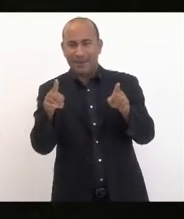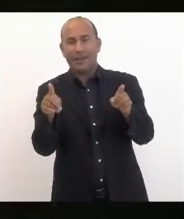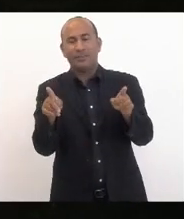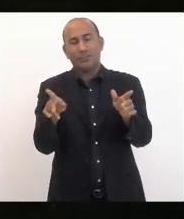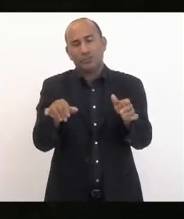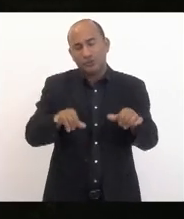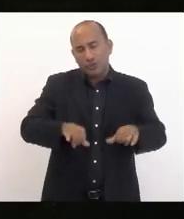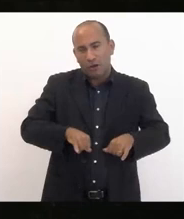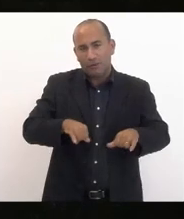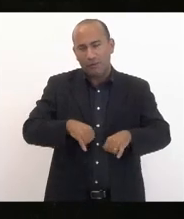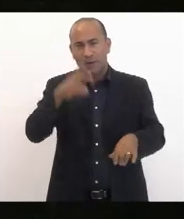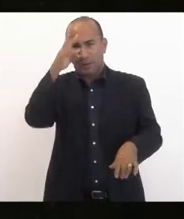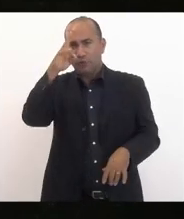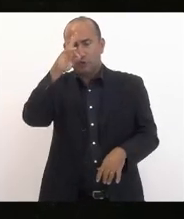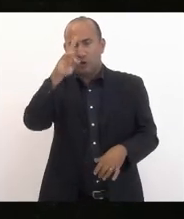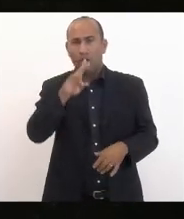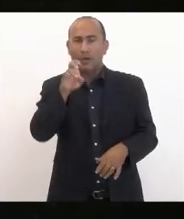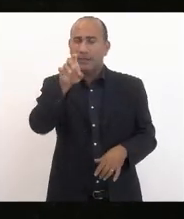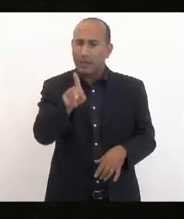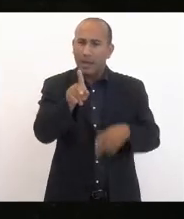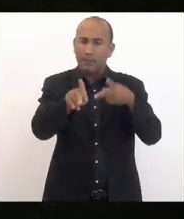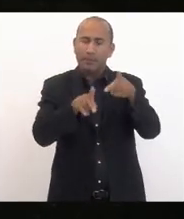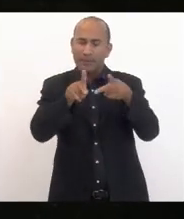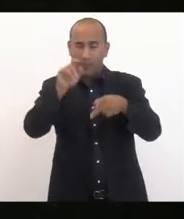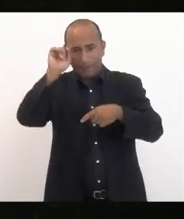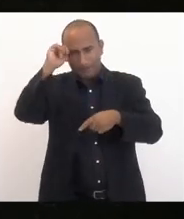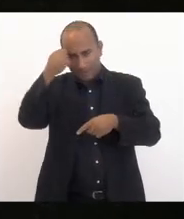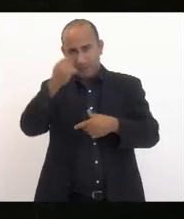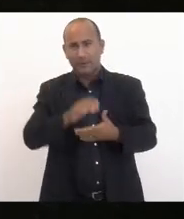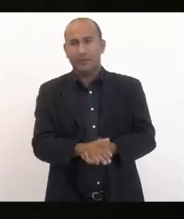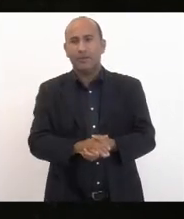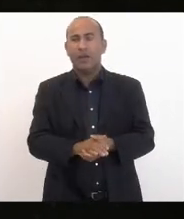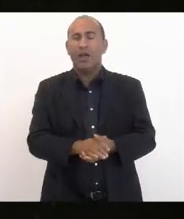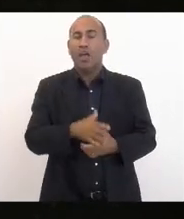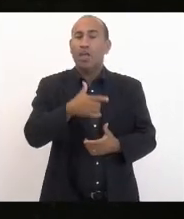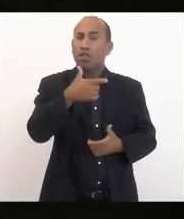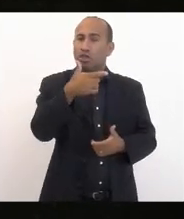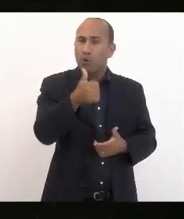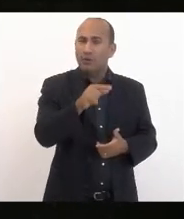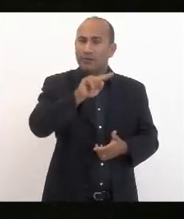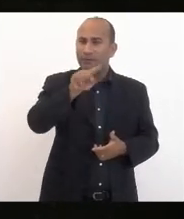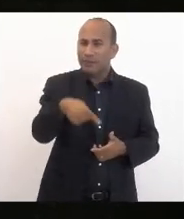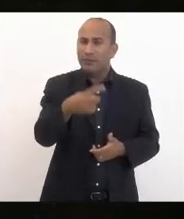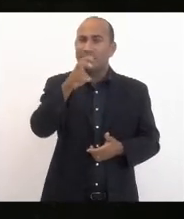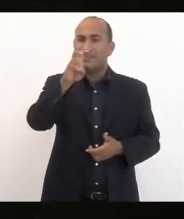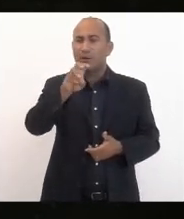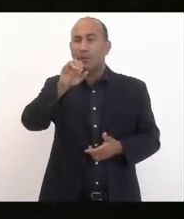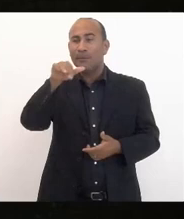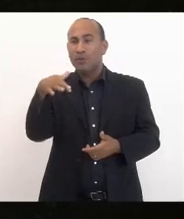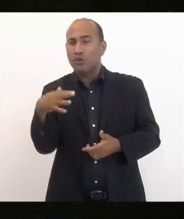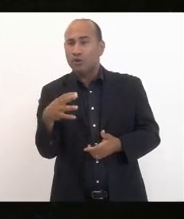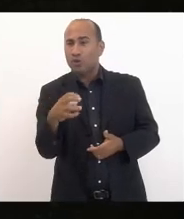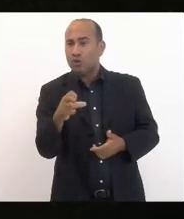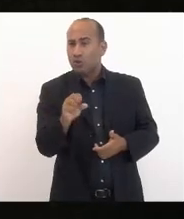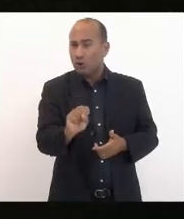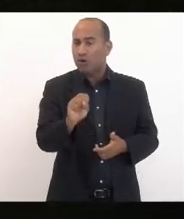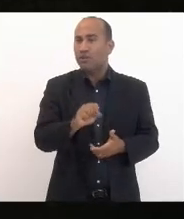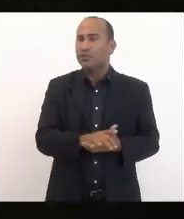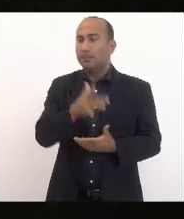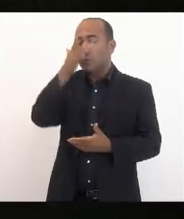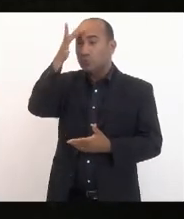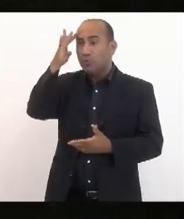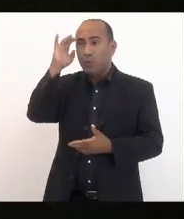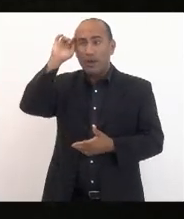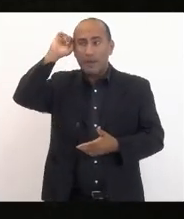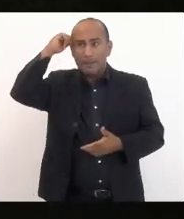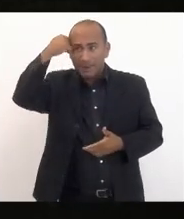vulnerabilizada historicamente, que é a população negra. 12,5 milhões de pessoas